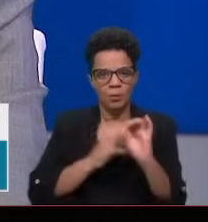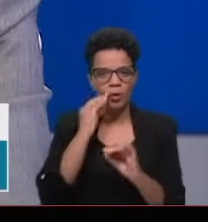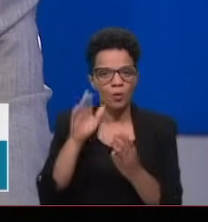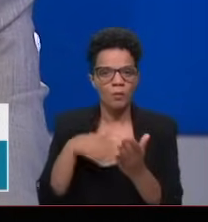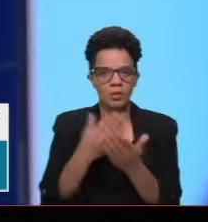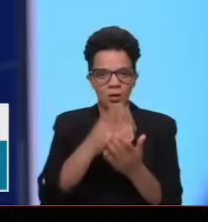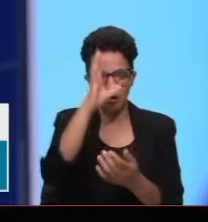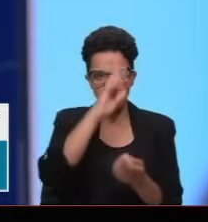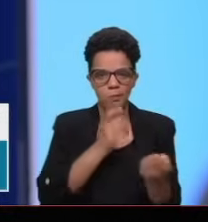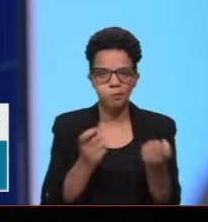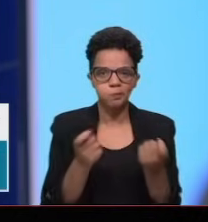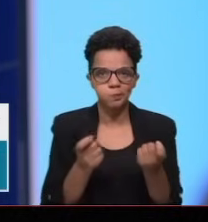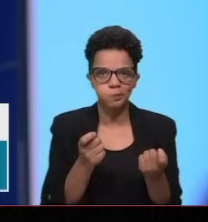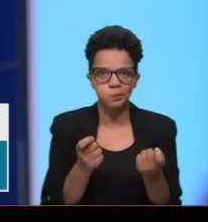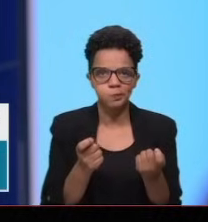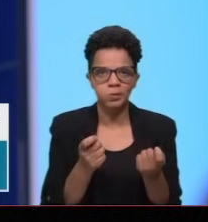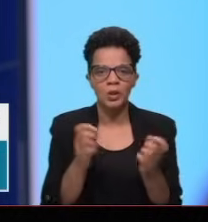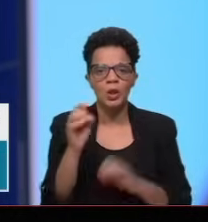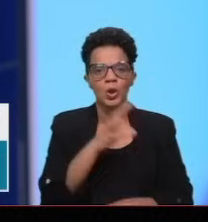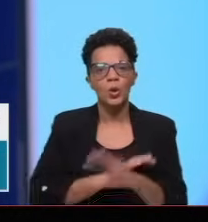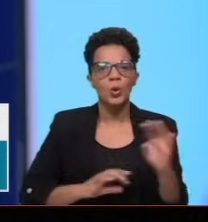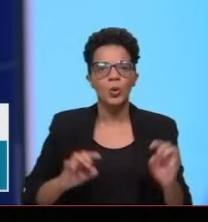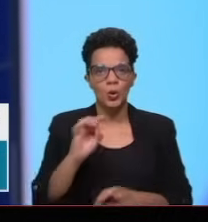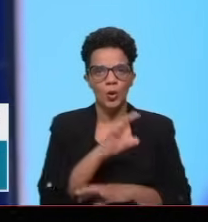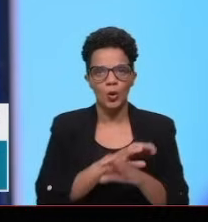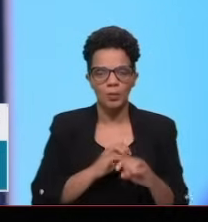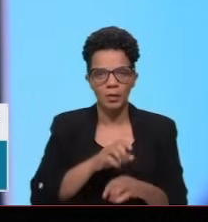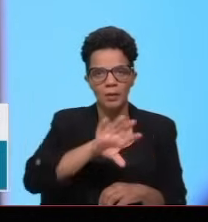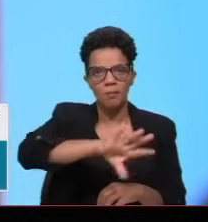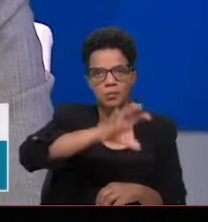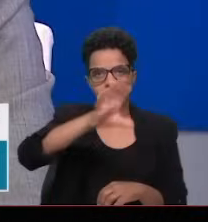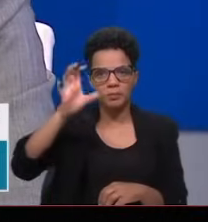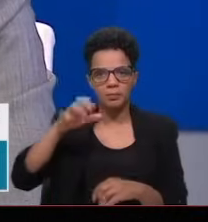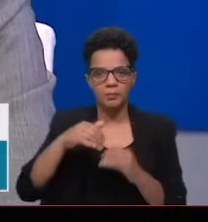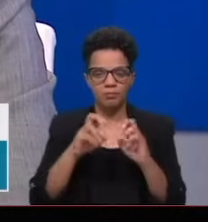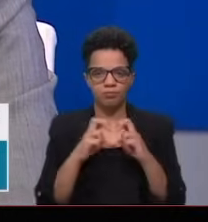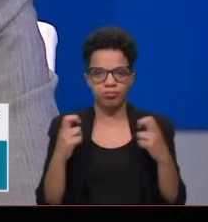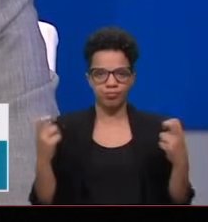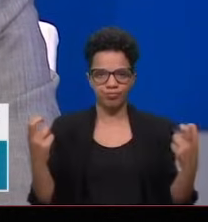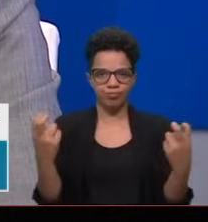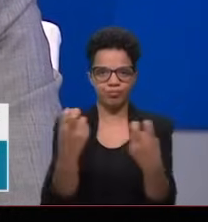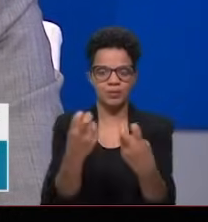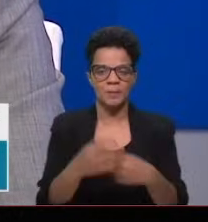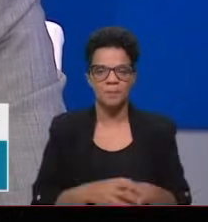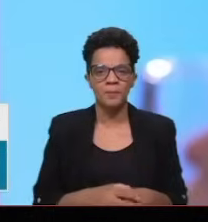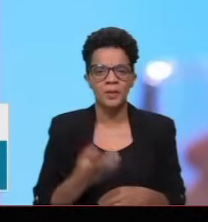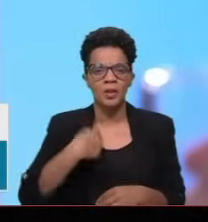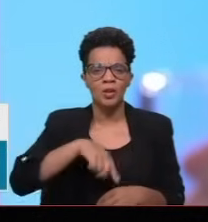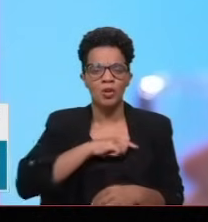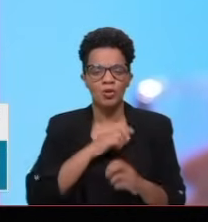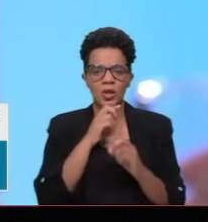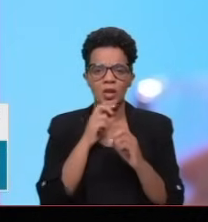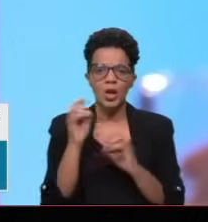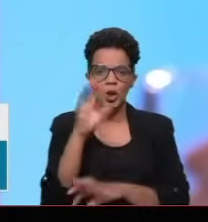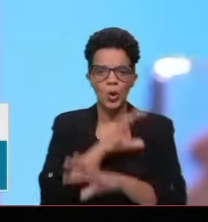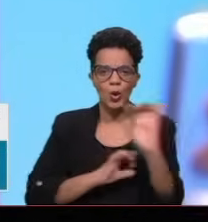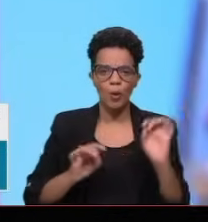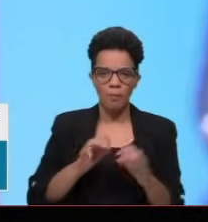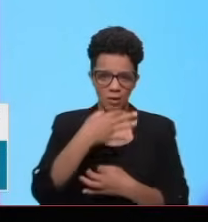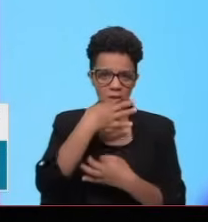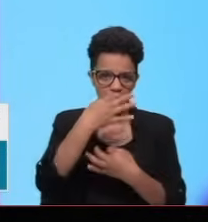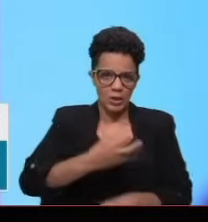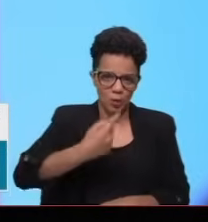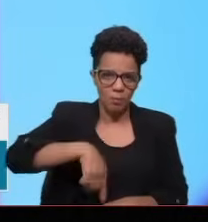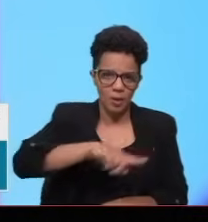de de governação da da Europa com muito mais países à mesa nós sobretudo levamos a Europa a sério e como levamos a Europa a